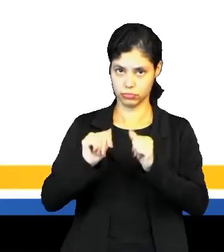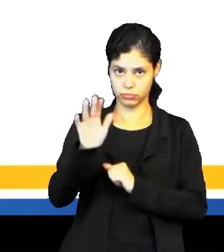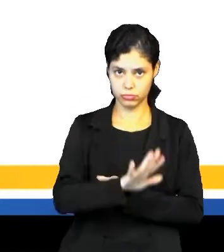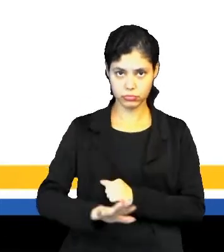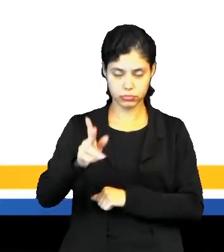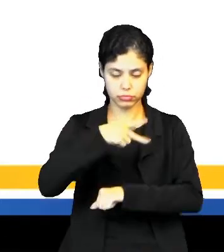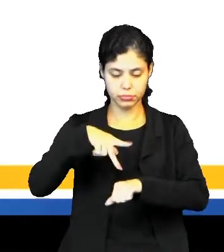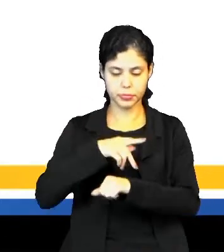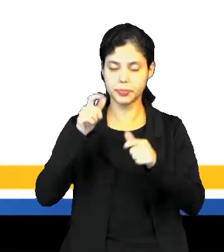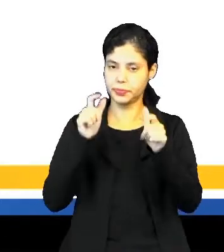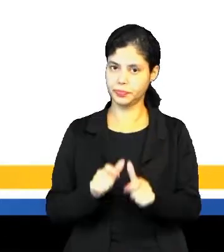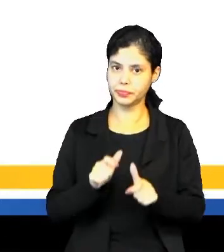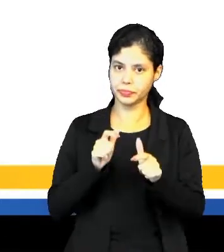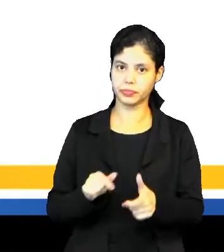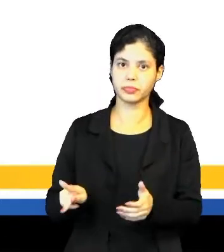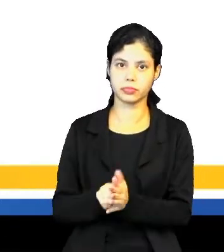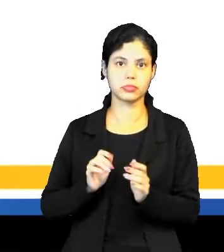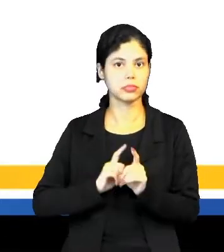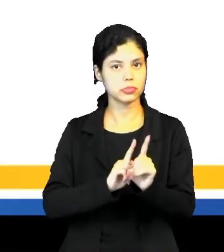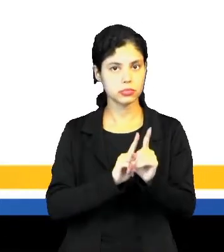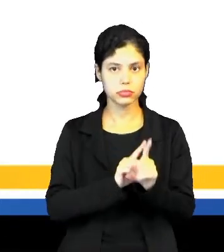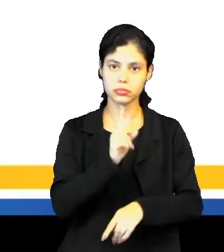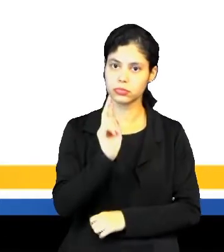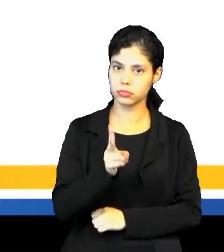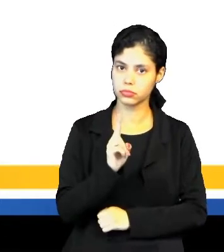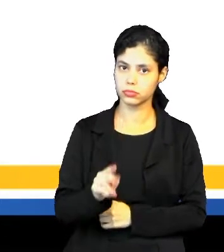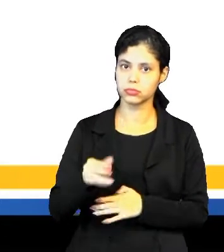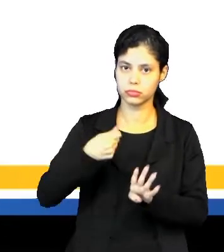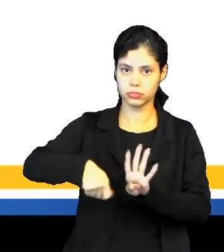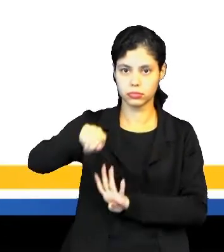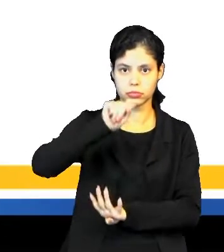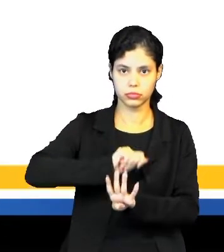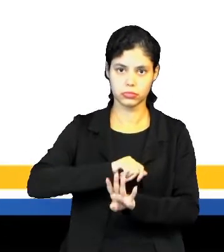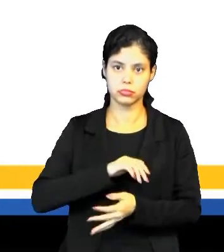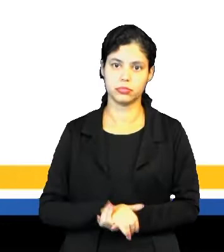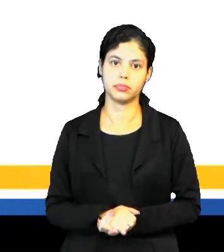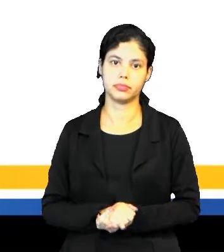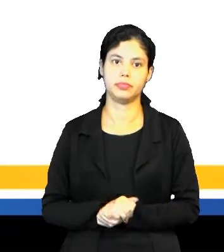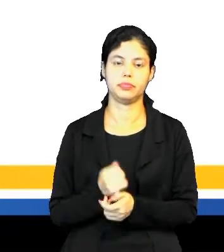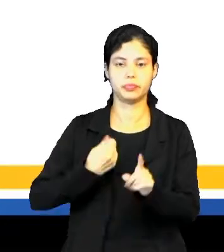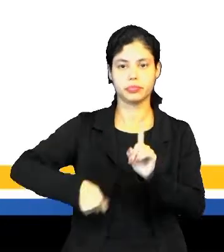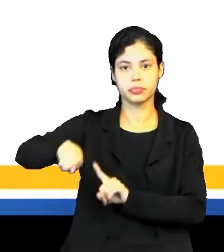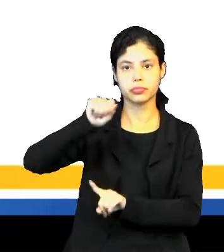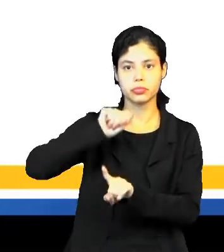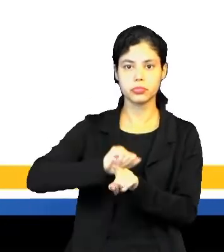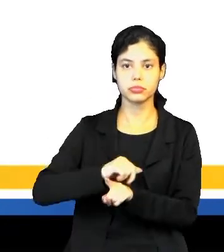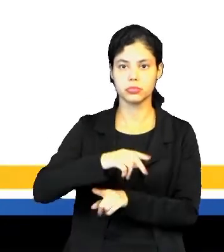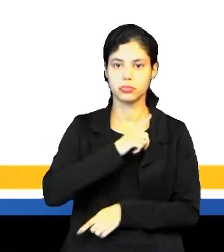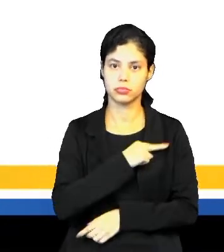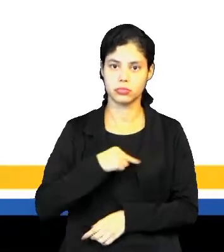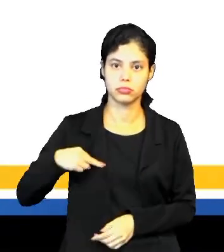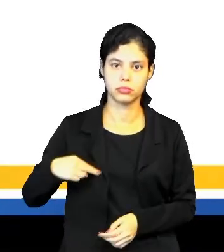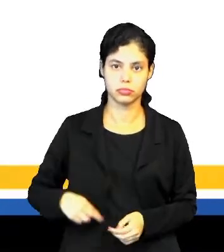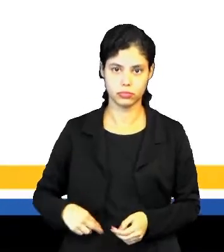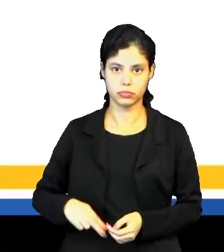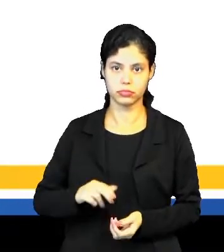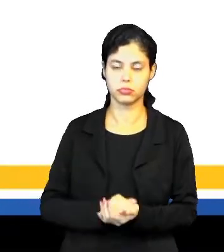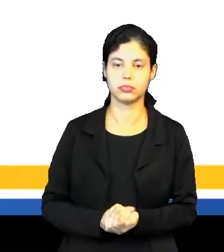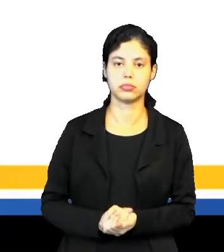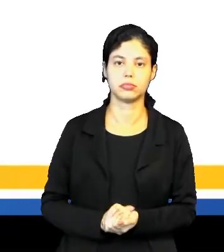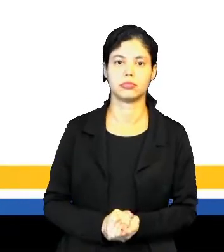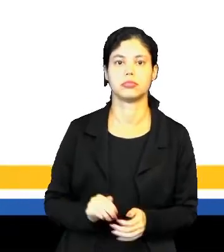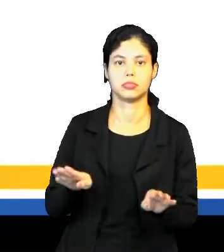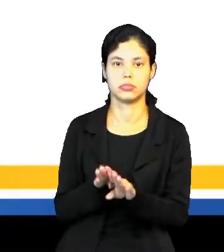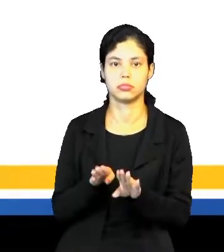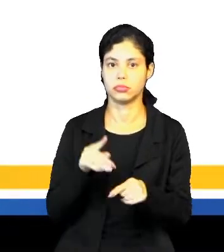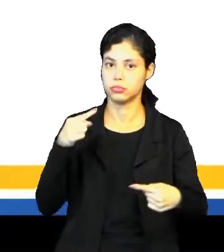os países e localidades seguem o mesmo calendário. O calendário chinês, como um exemplo,